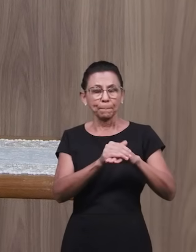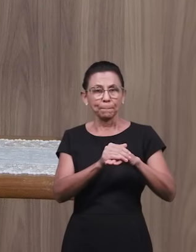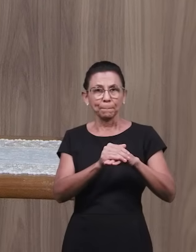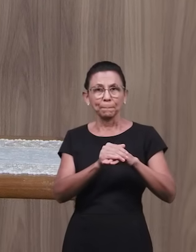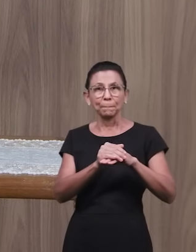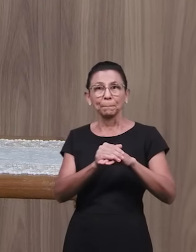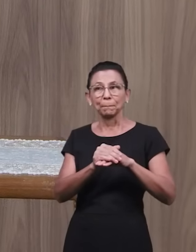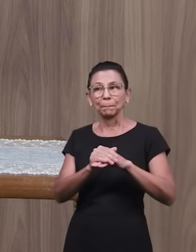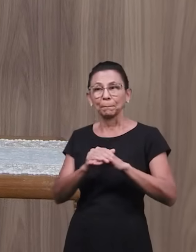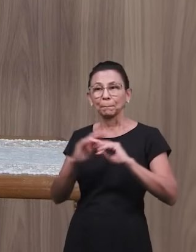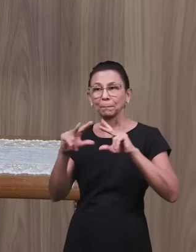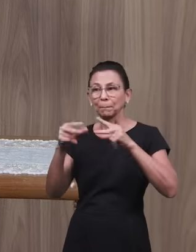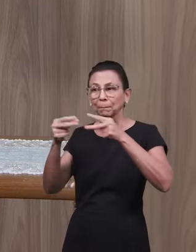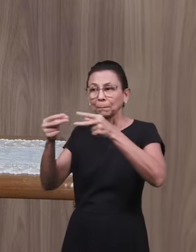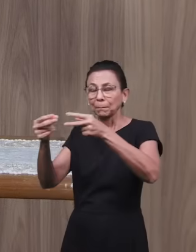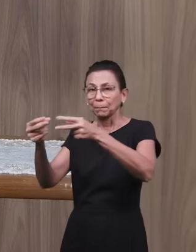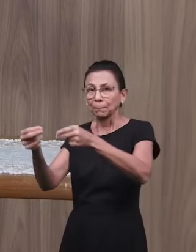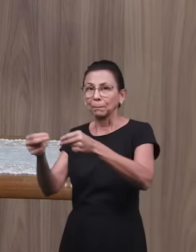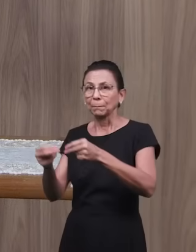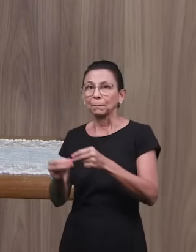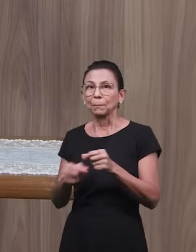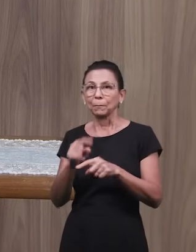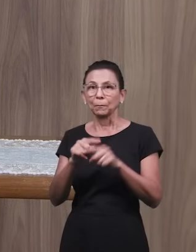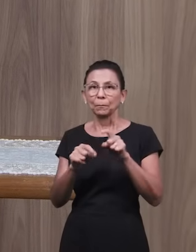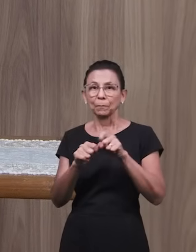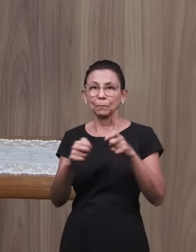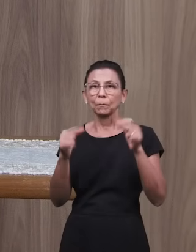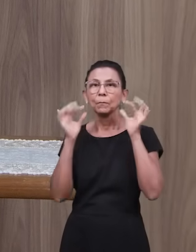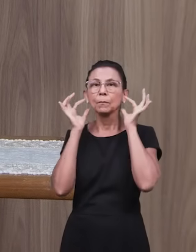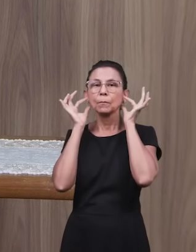dava a ela os enfeites, chamados de adornos,